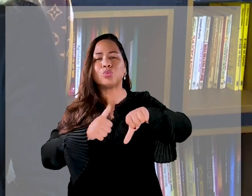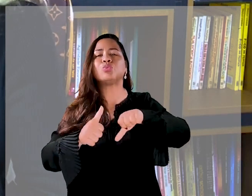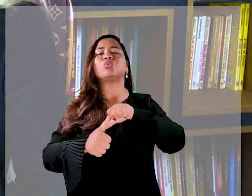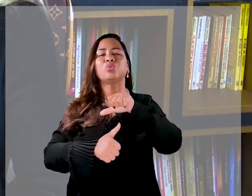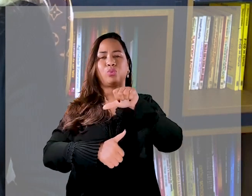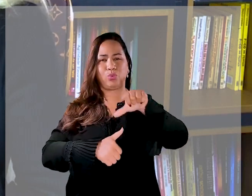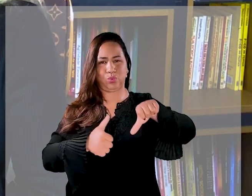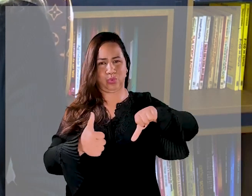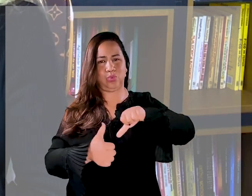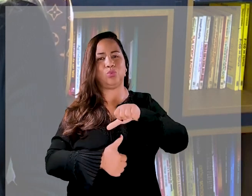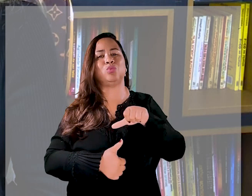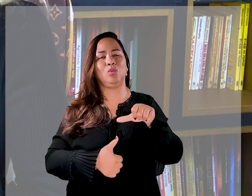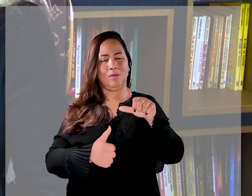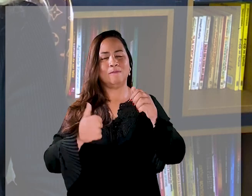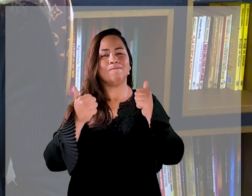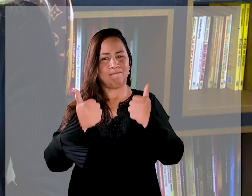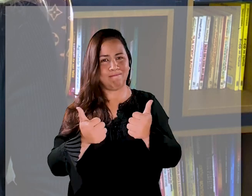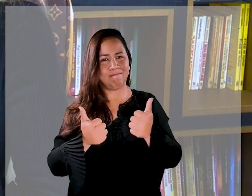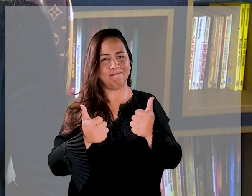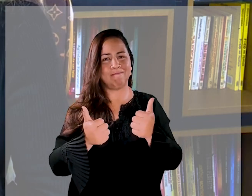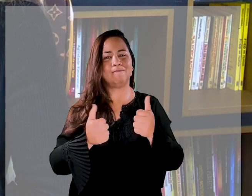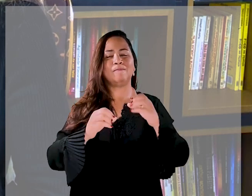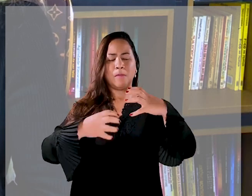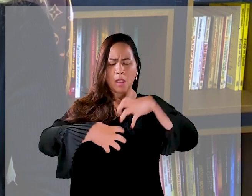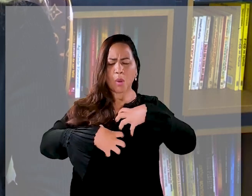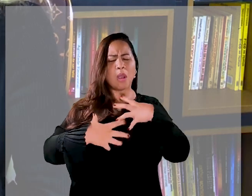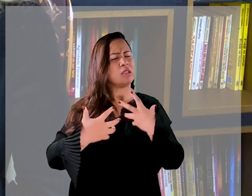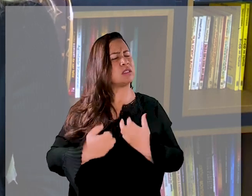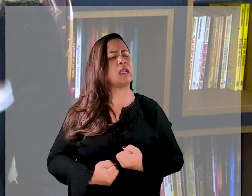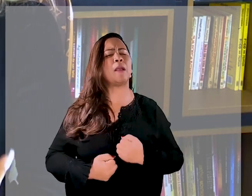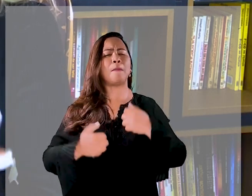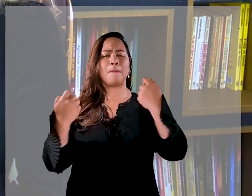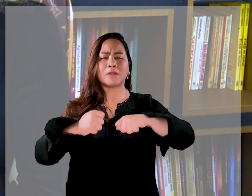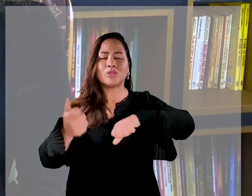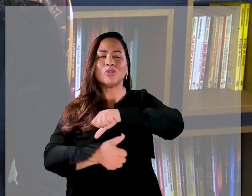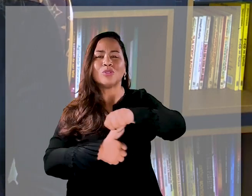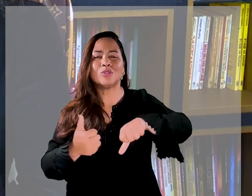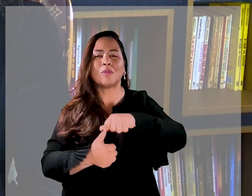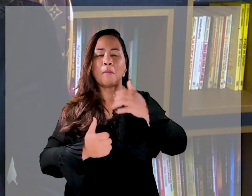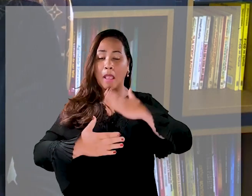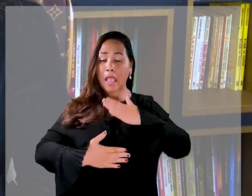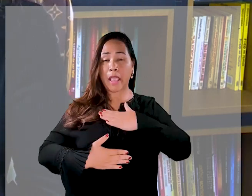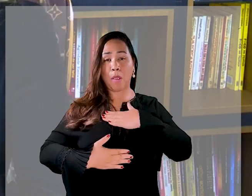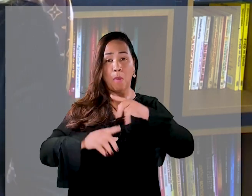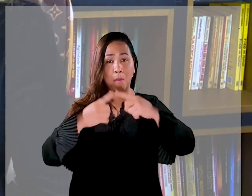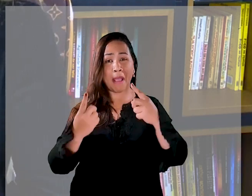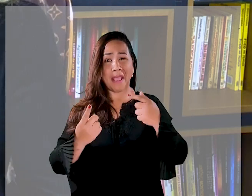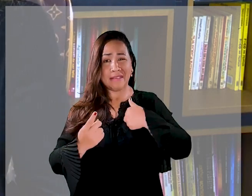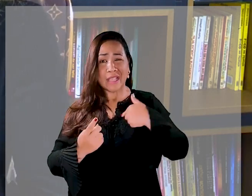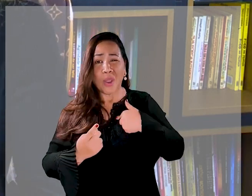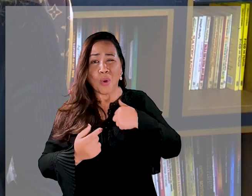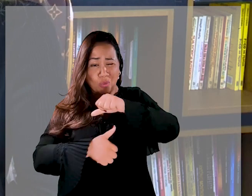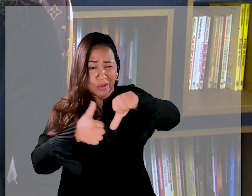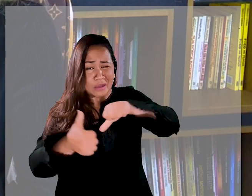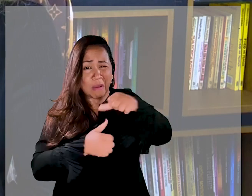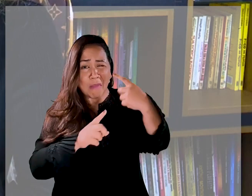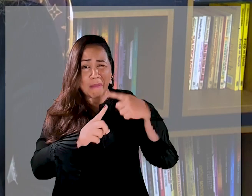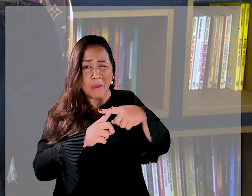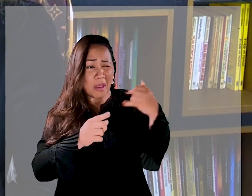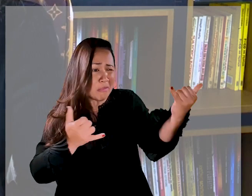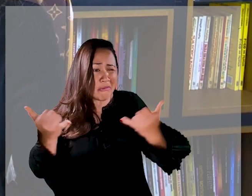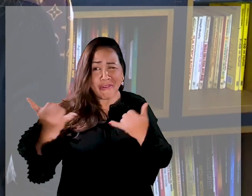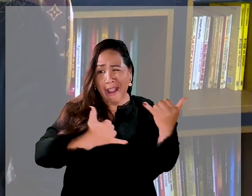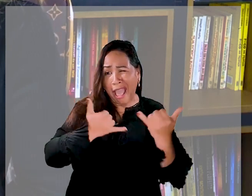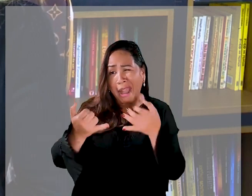modificar. E não porque eu não me aceito. E não porque eu dependo da opinião dos outros para ser alguma coisa. Eu não dependo, eu sou eu desse jeito